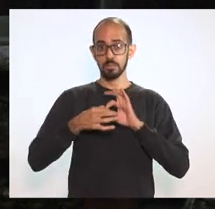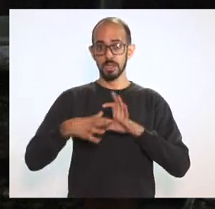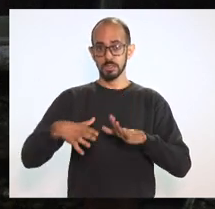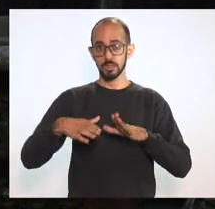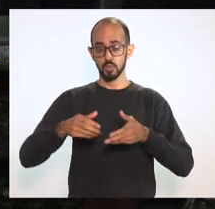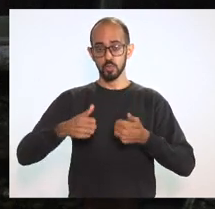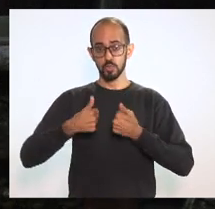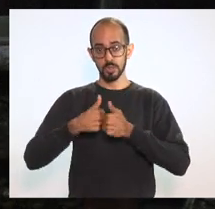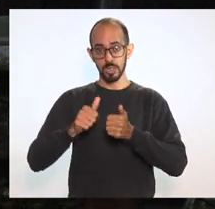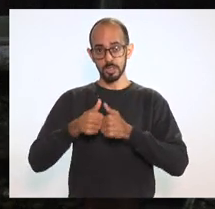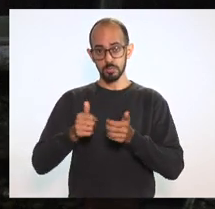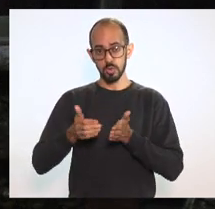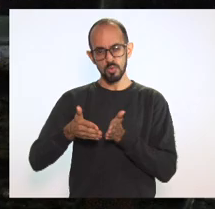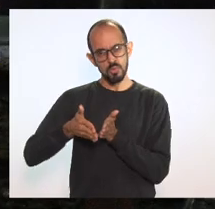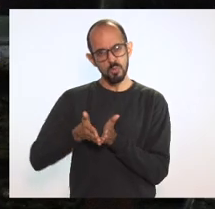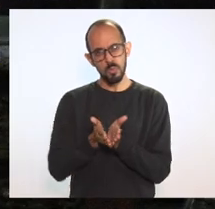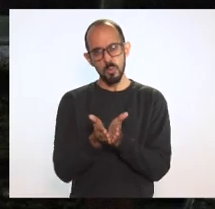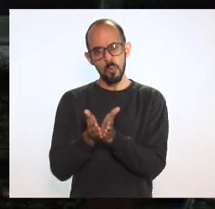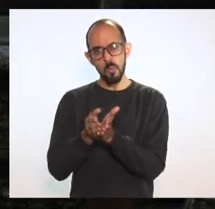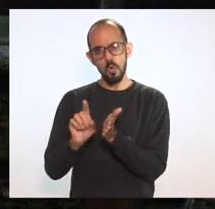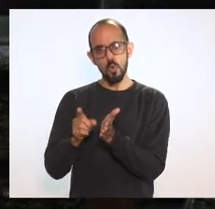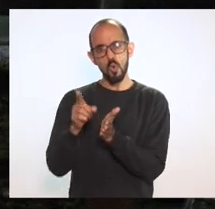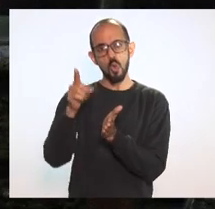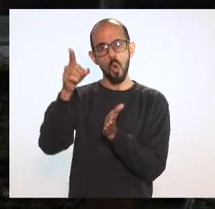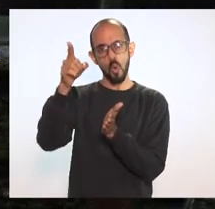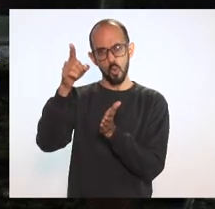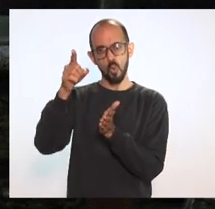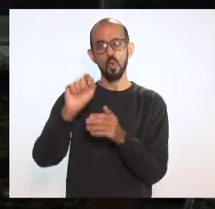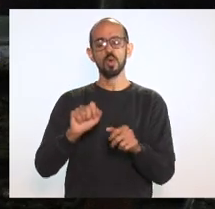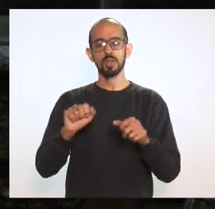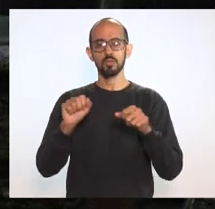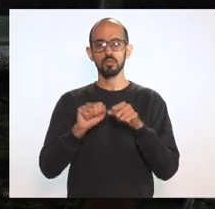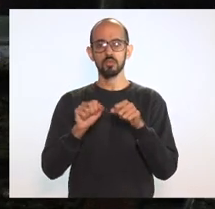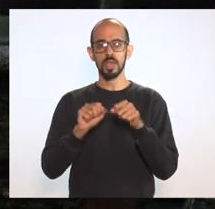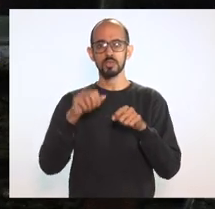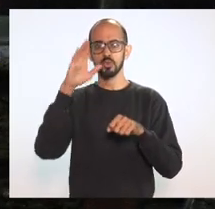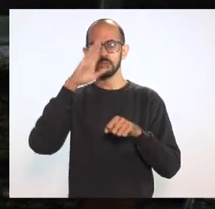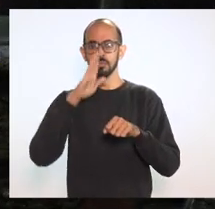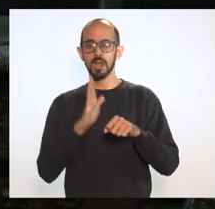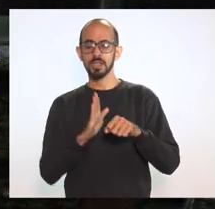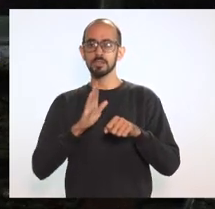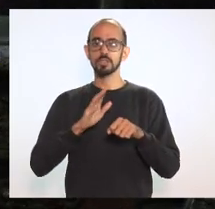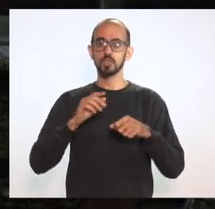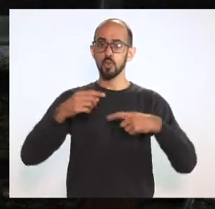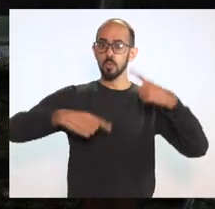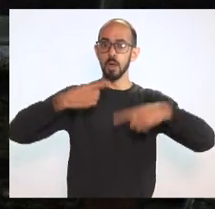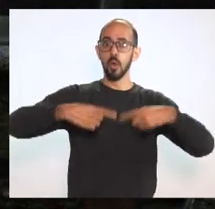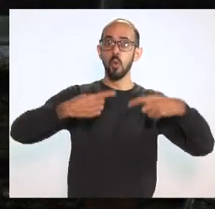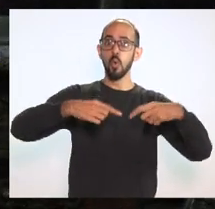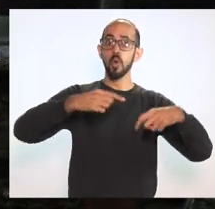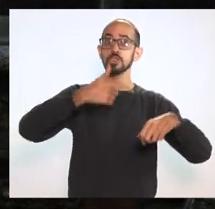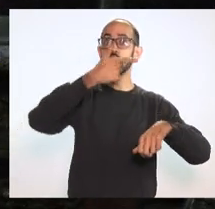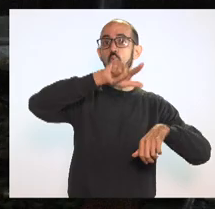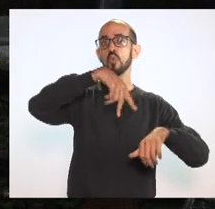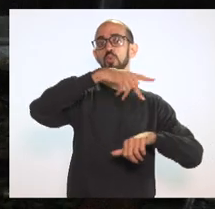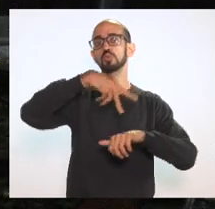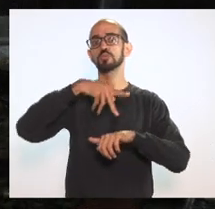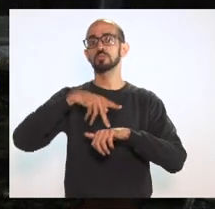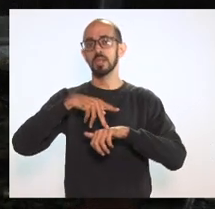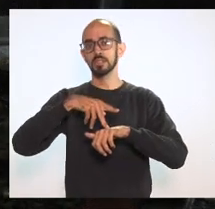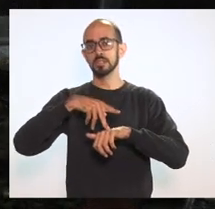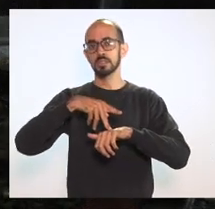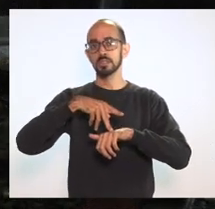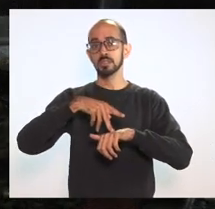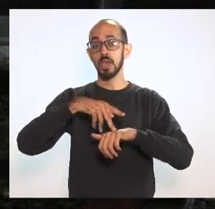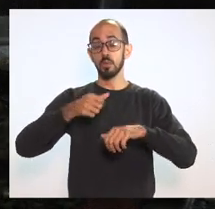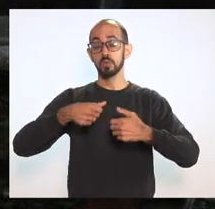marítimo de longo curso, que expôs os armadores brasileiros à concorrência internacional. Ficou claro que as